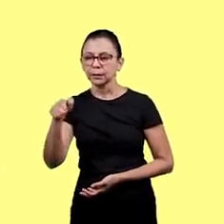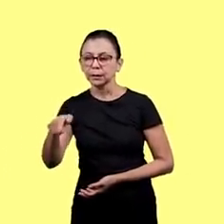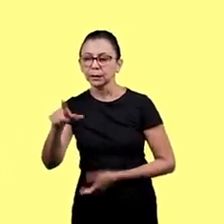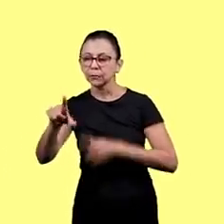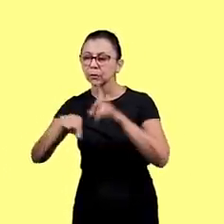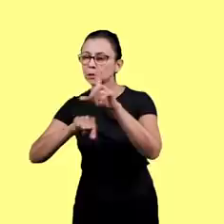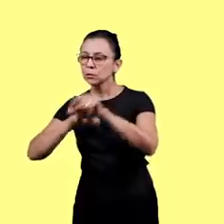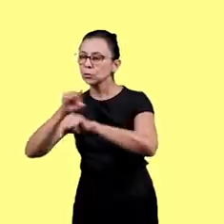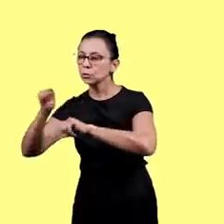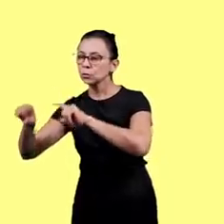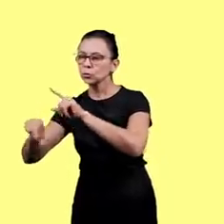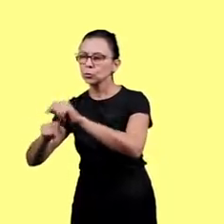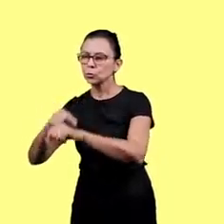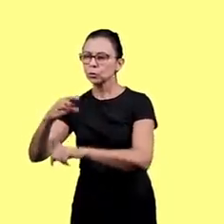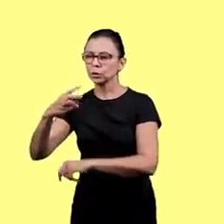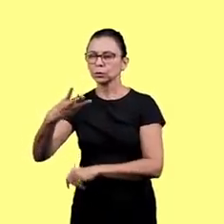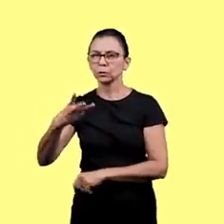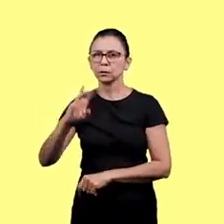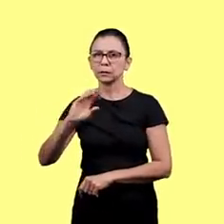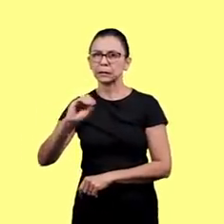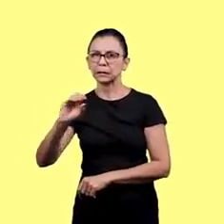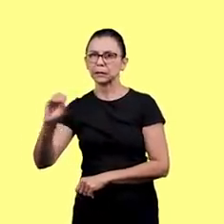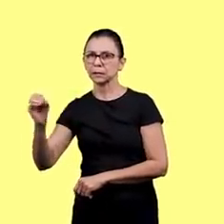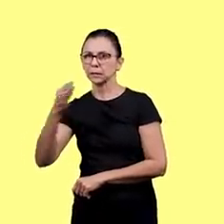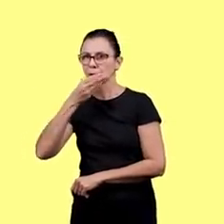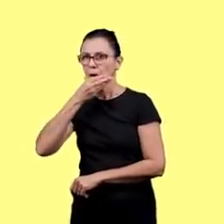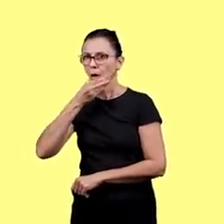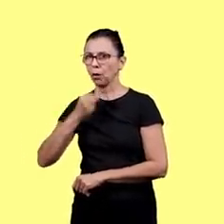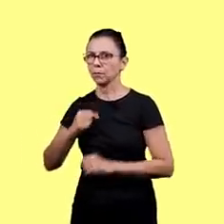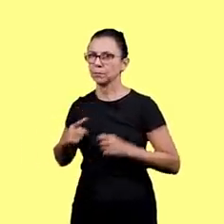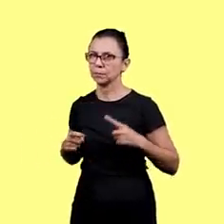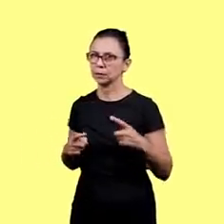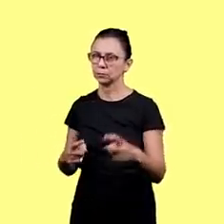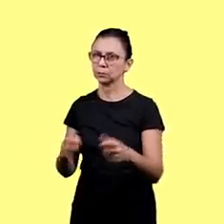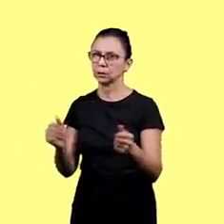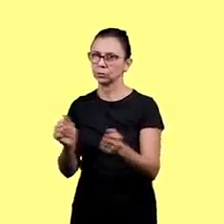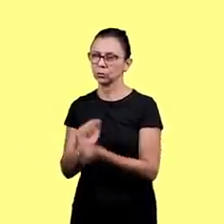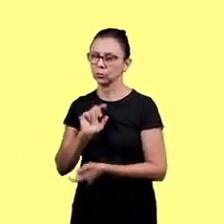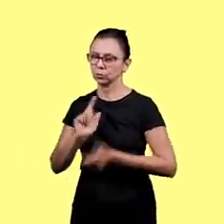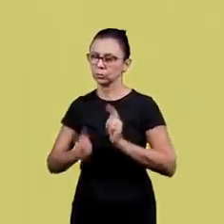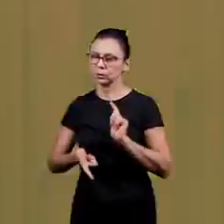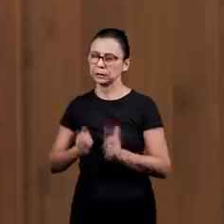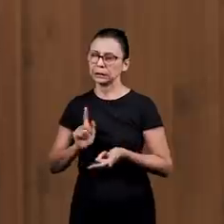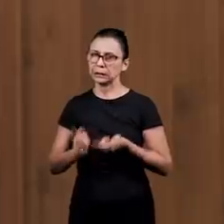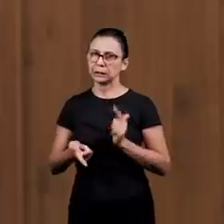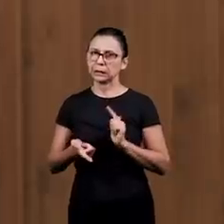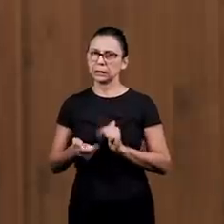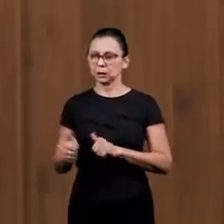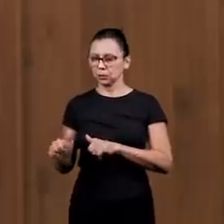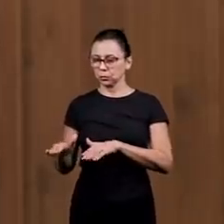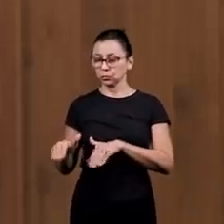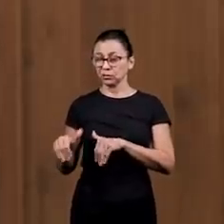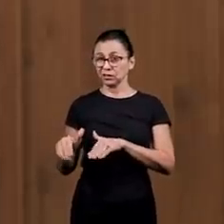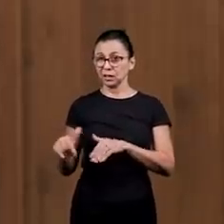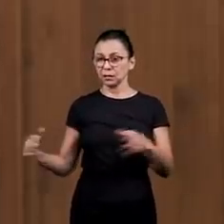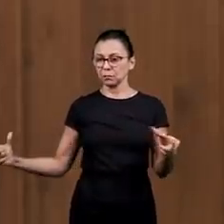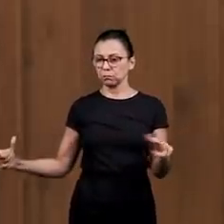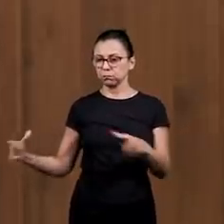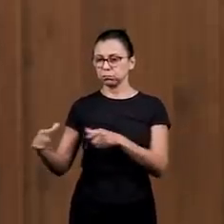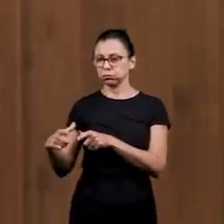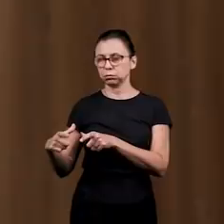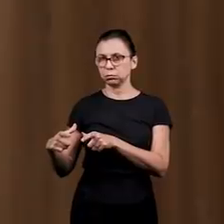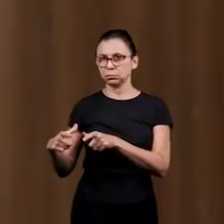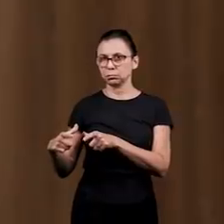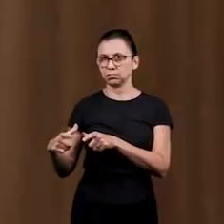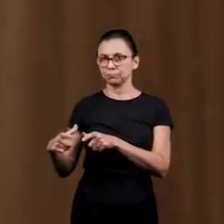Deus escolheu 300 homens para batalhar com Gideão. O exército dele teria apenas 300